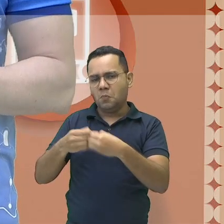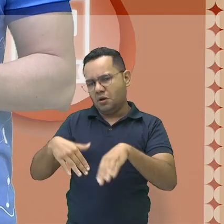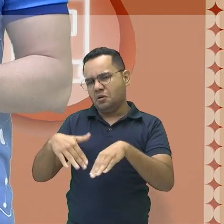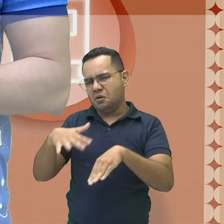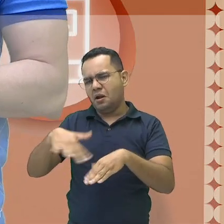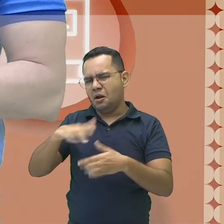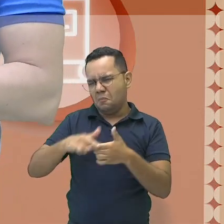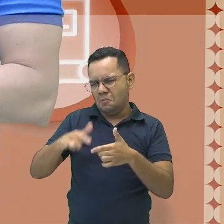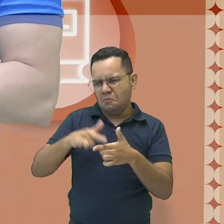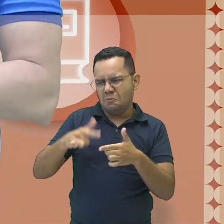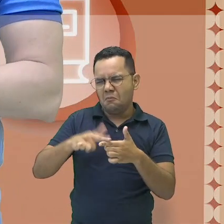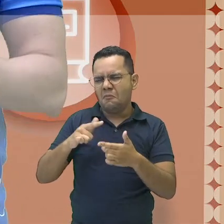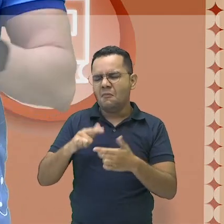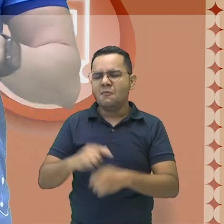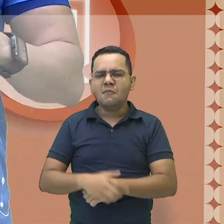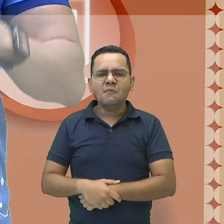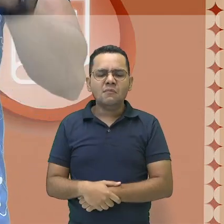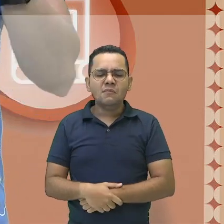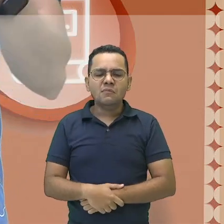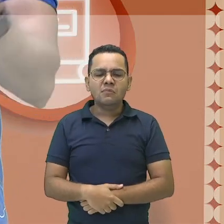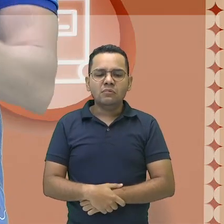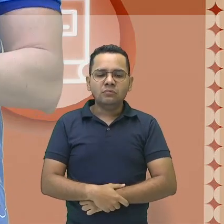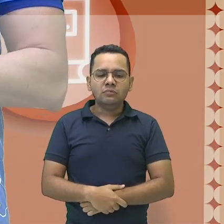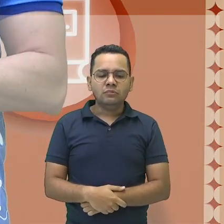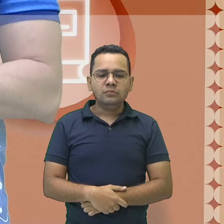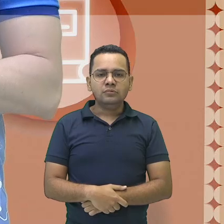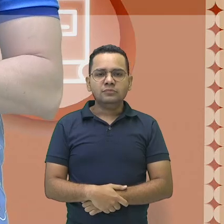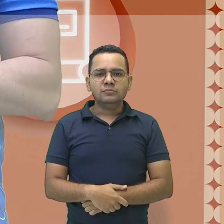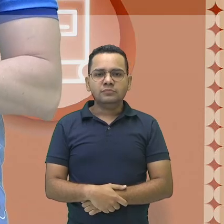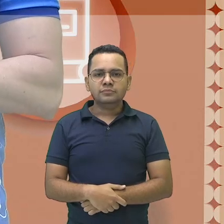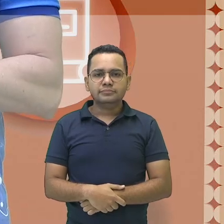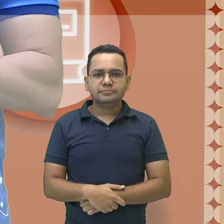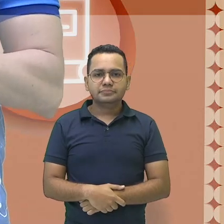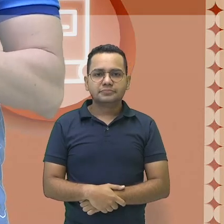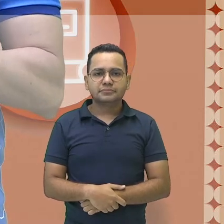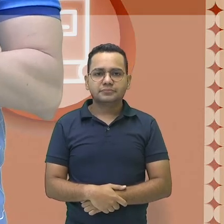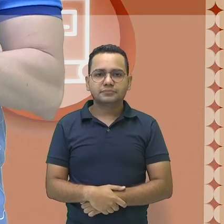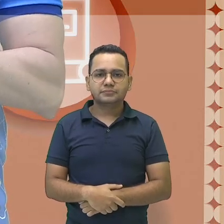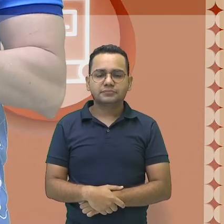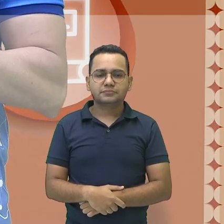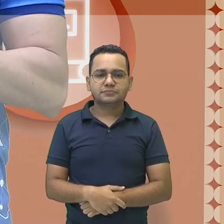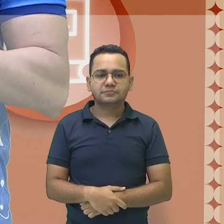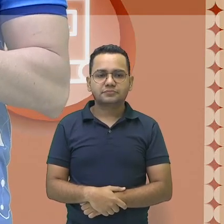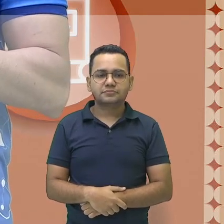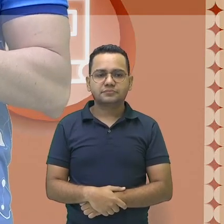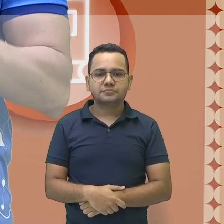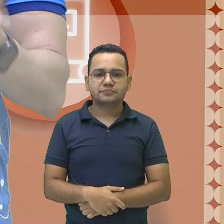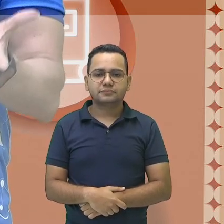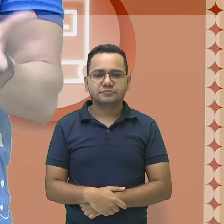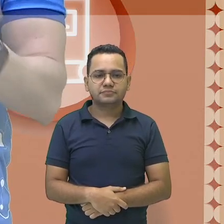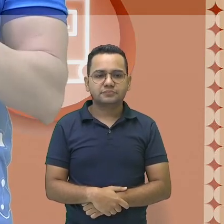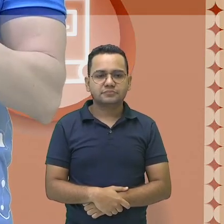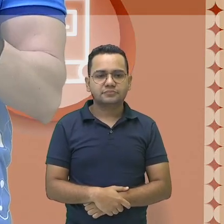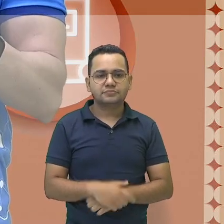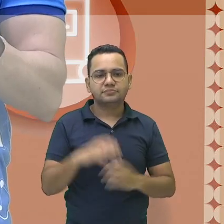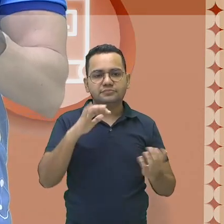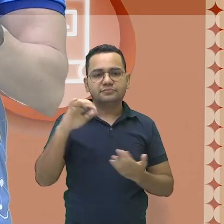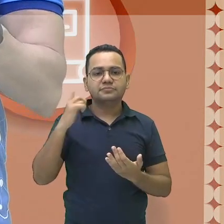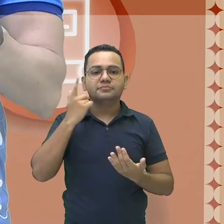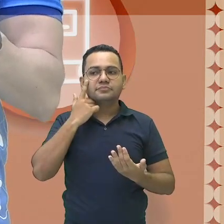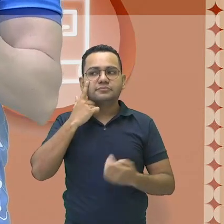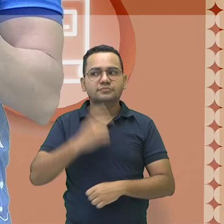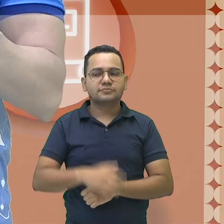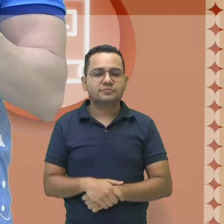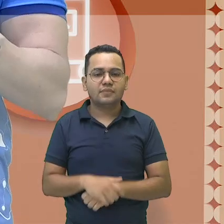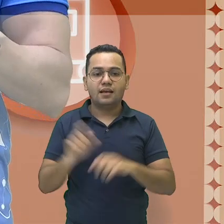impactos ambientais, certo? Também gostaria de destacar aqui com vocês ações que dificultam ali